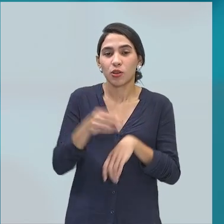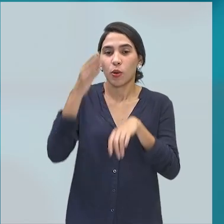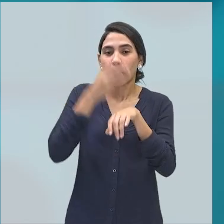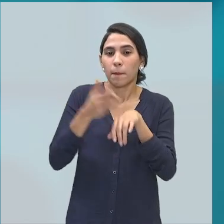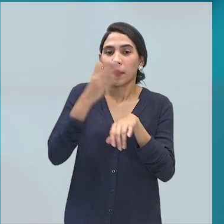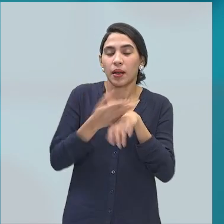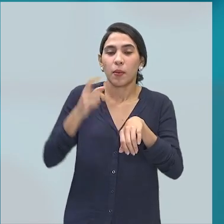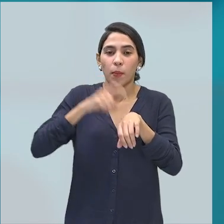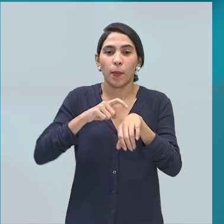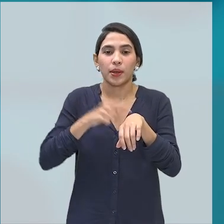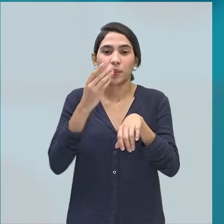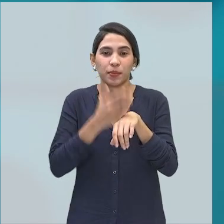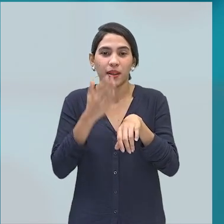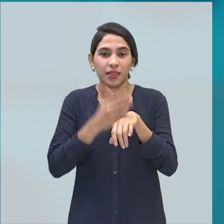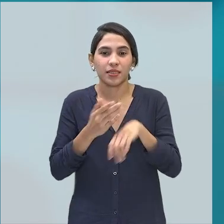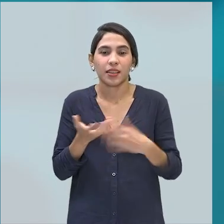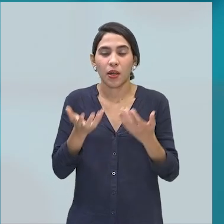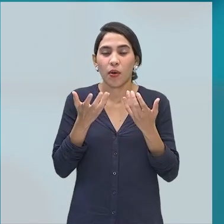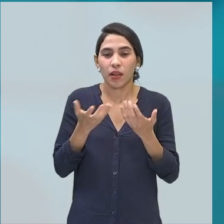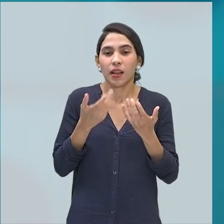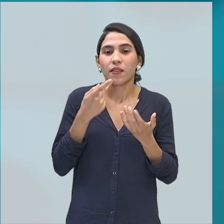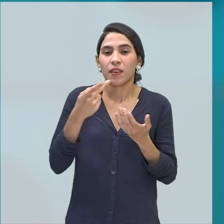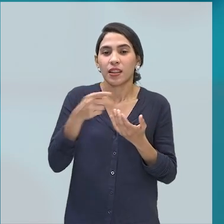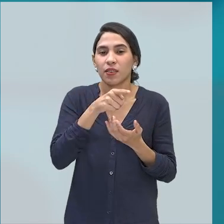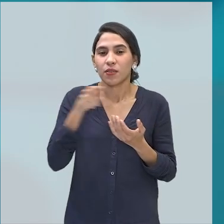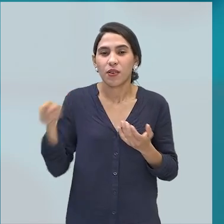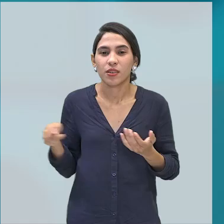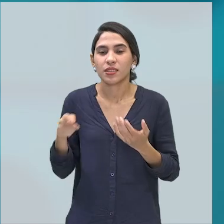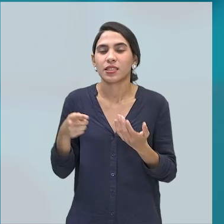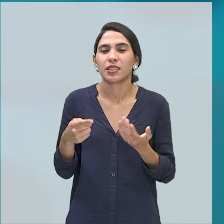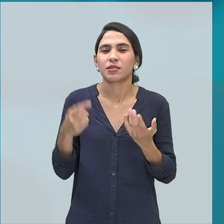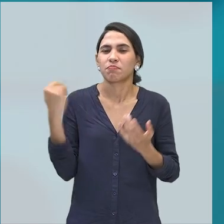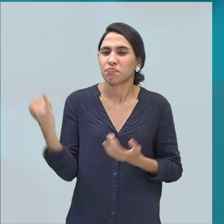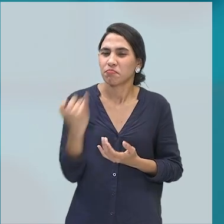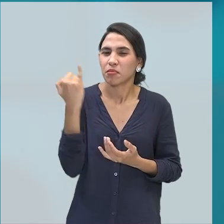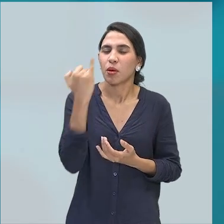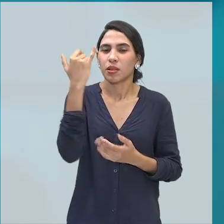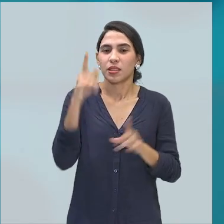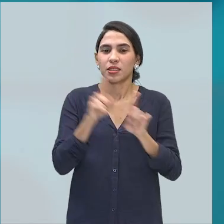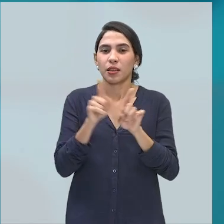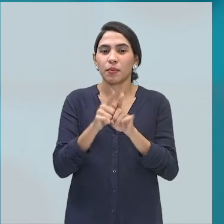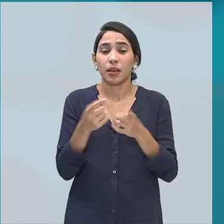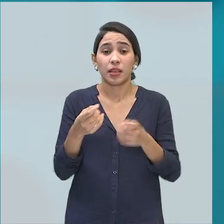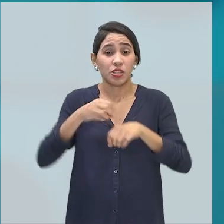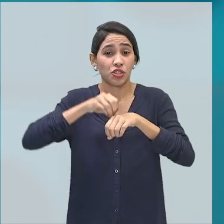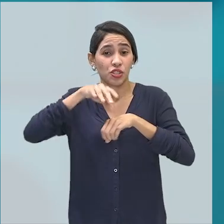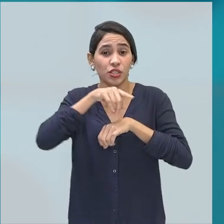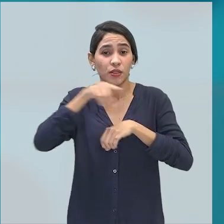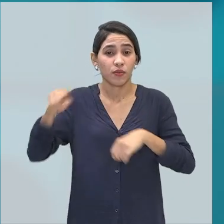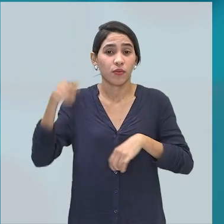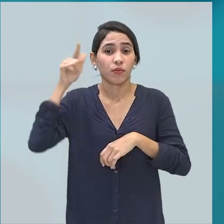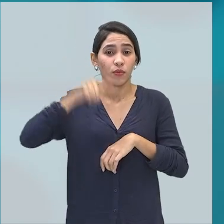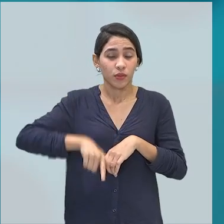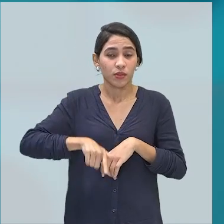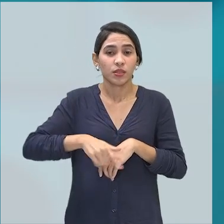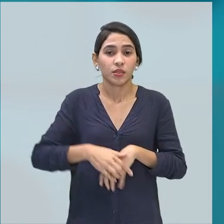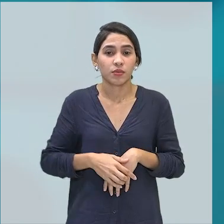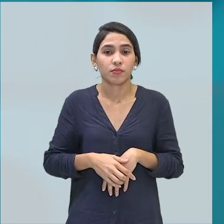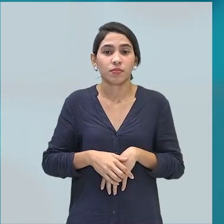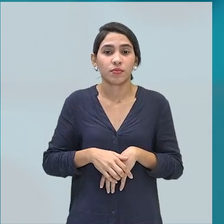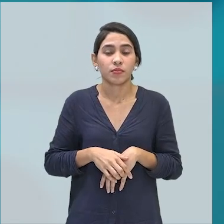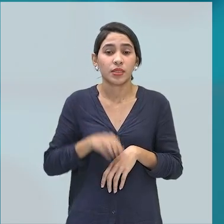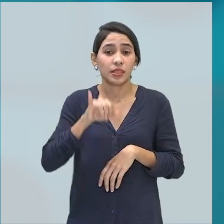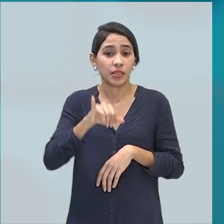momento de prática. Eu quero dizer para vocês que foi muito valioso e eu já deixo a dica, mais uma dica para vocês. Se